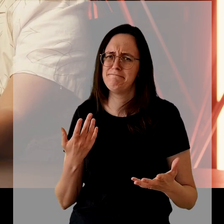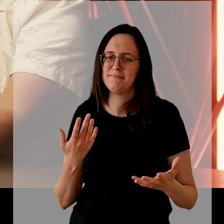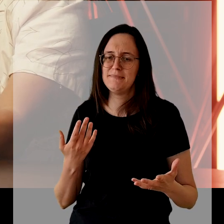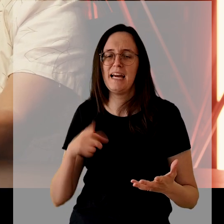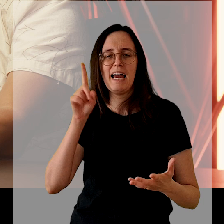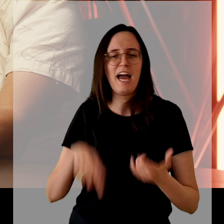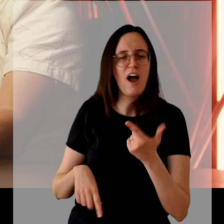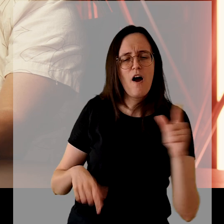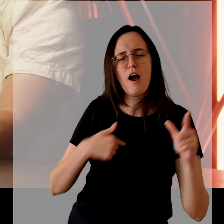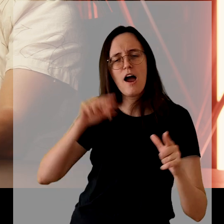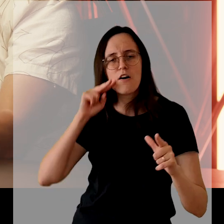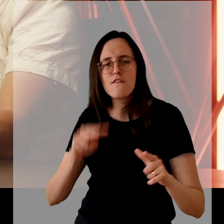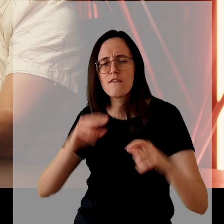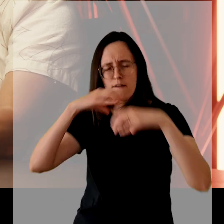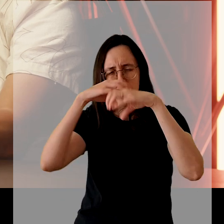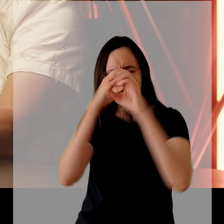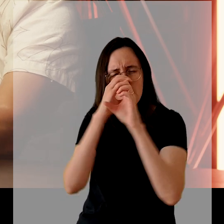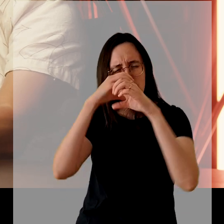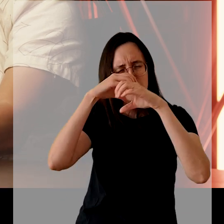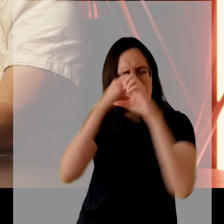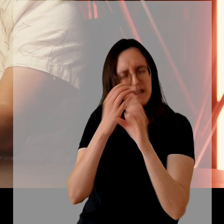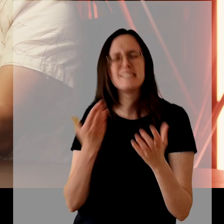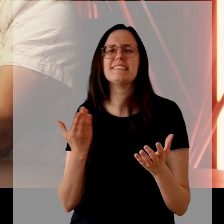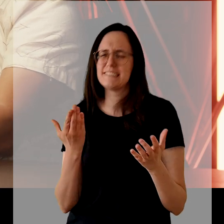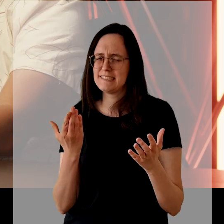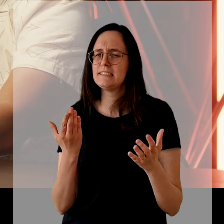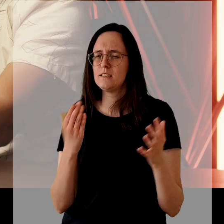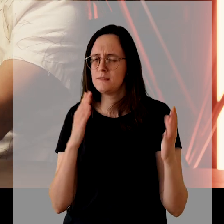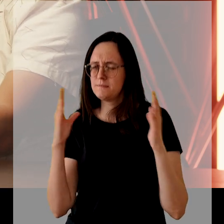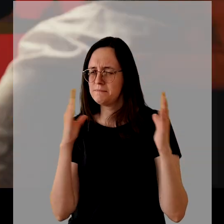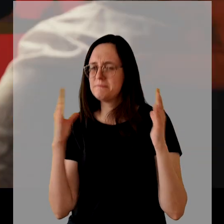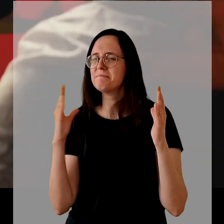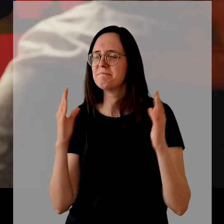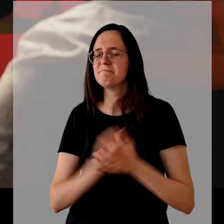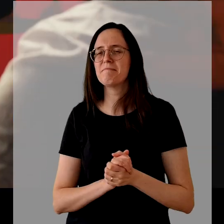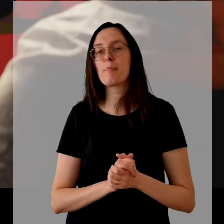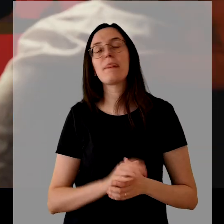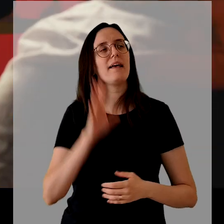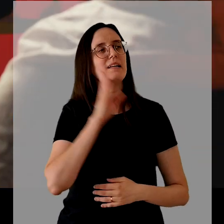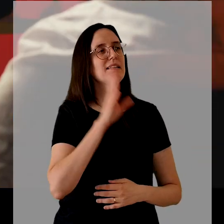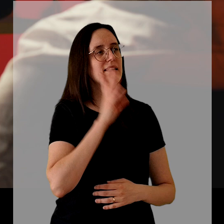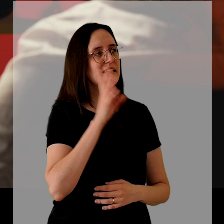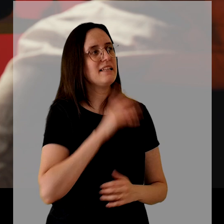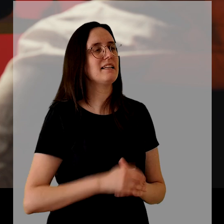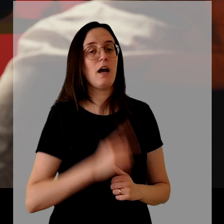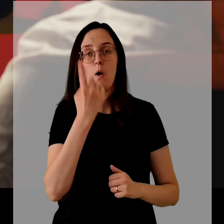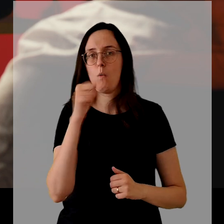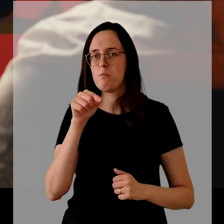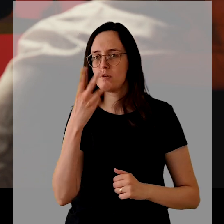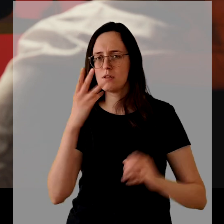Porque aquele limite ali entre o que está em foco e o que não está bem em foco é tênue, assim. Não, legal. Realmente